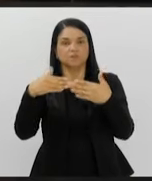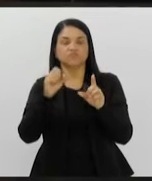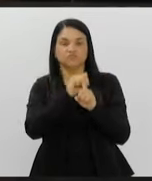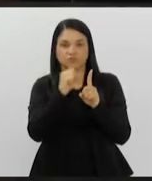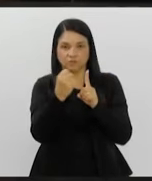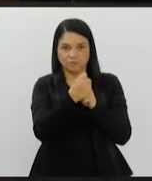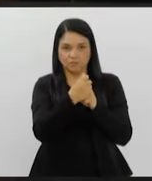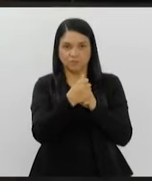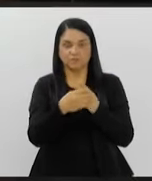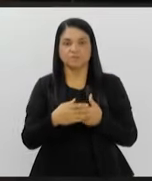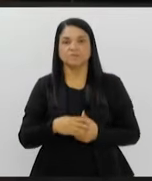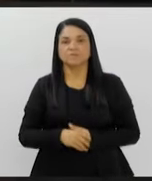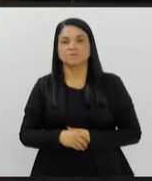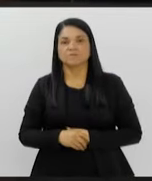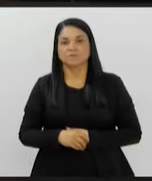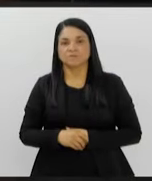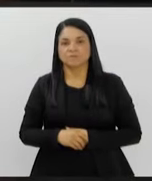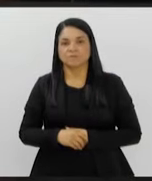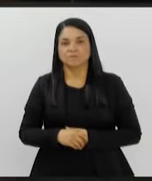Social.